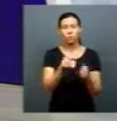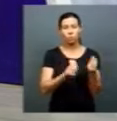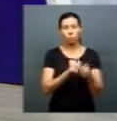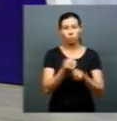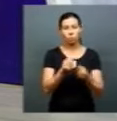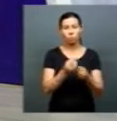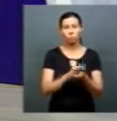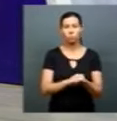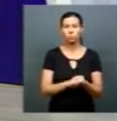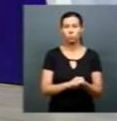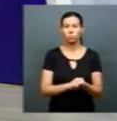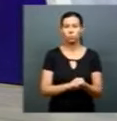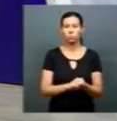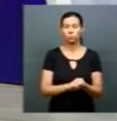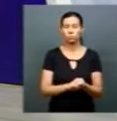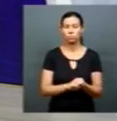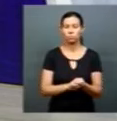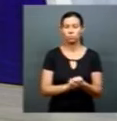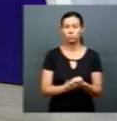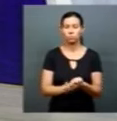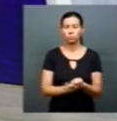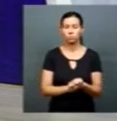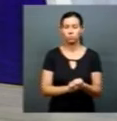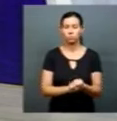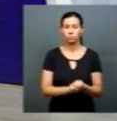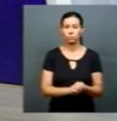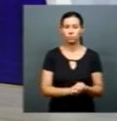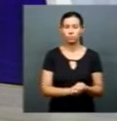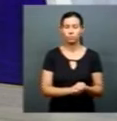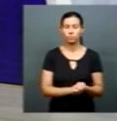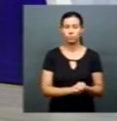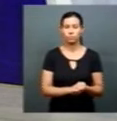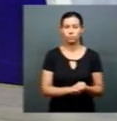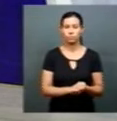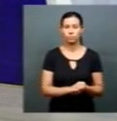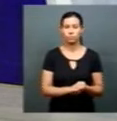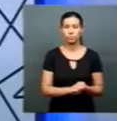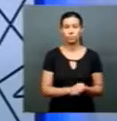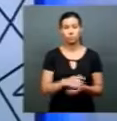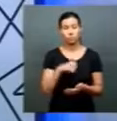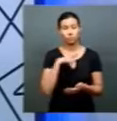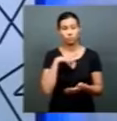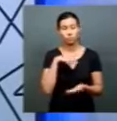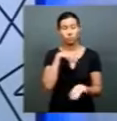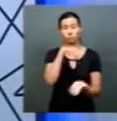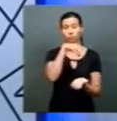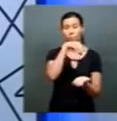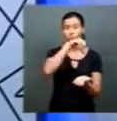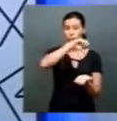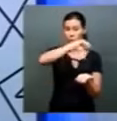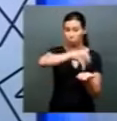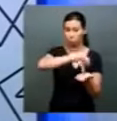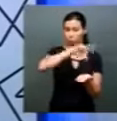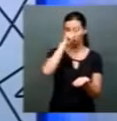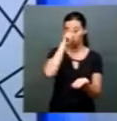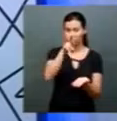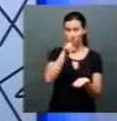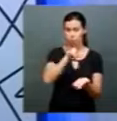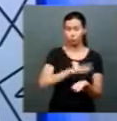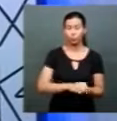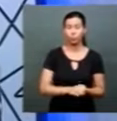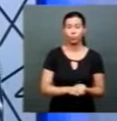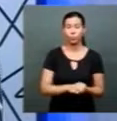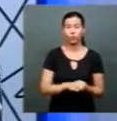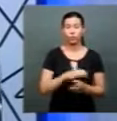de TI? Nós temos aqui um polo, a gente pode considerar que é um polo forte